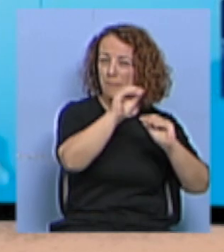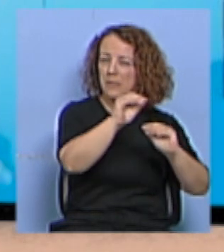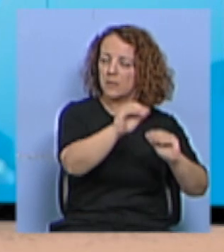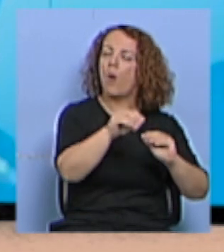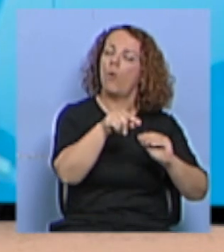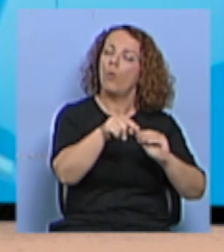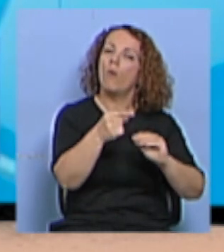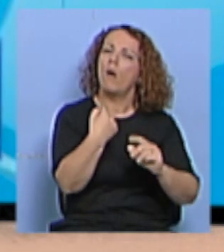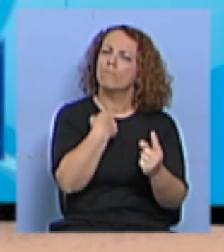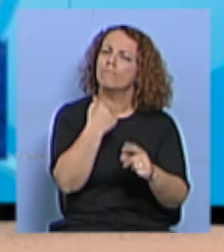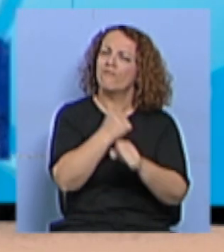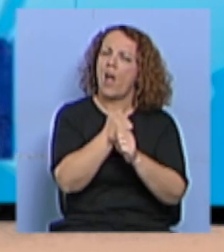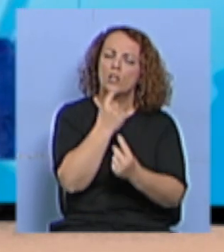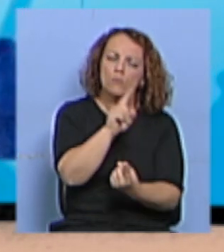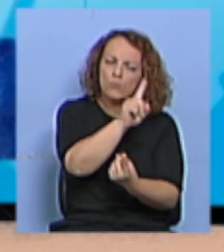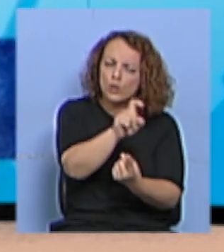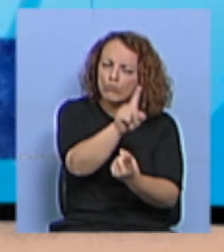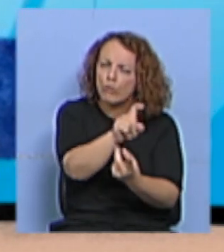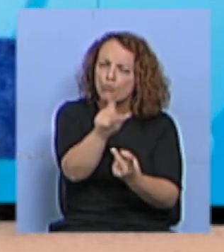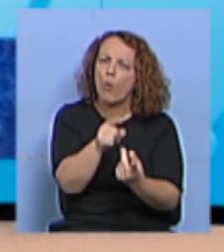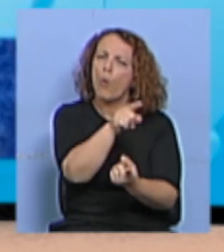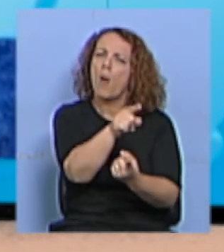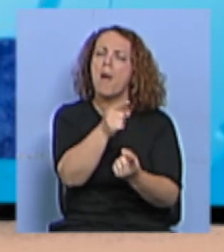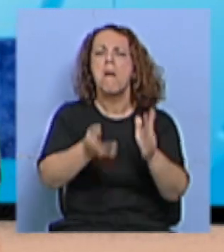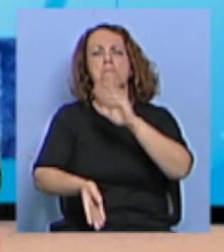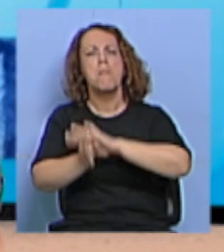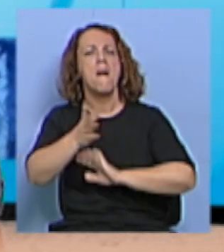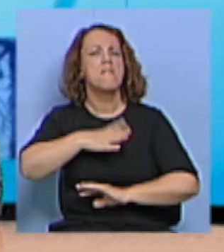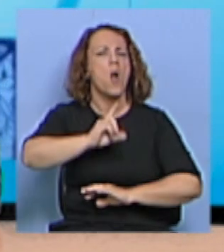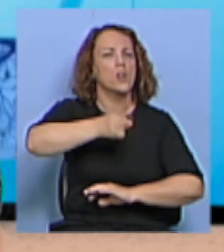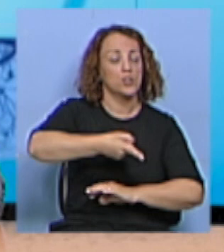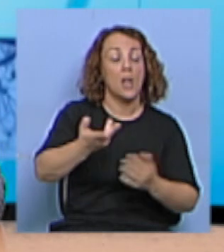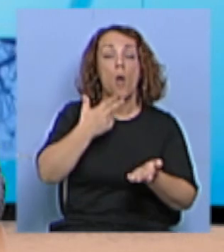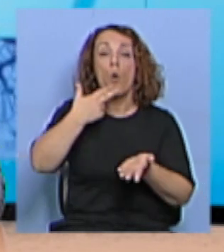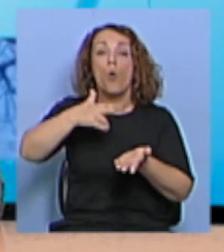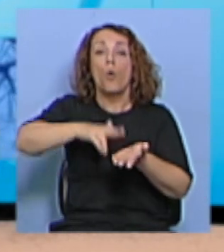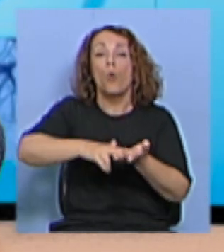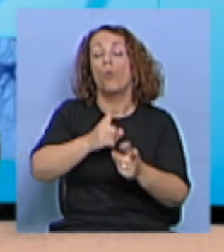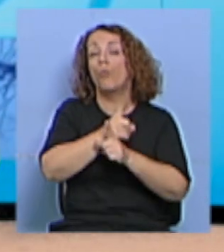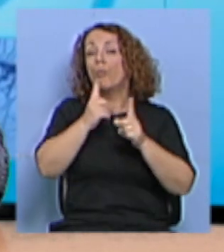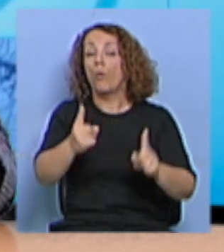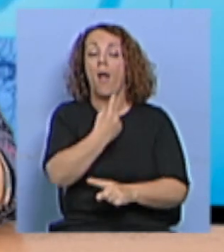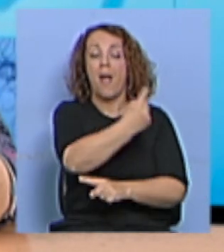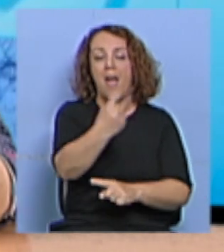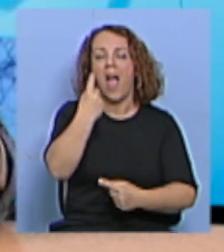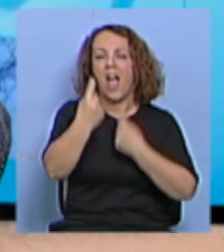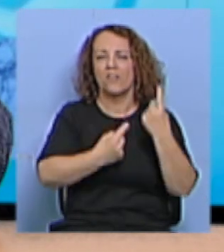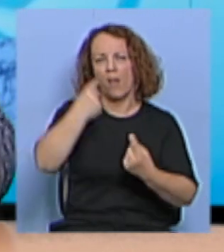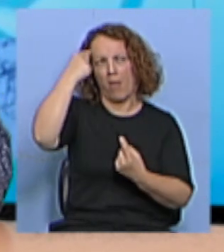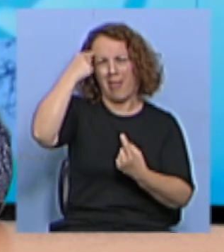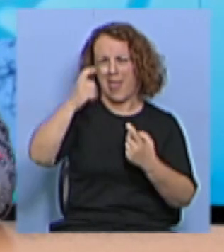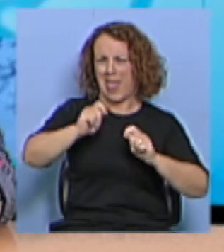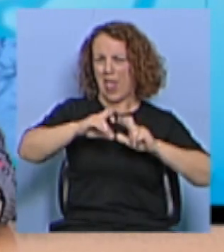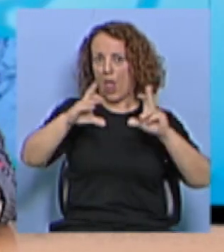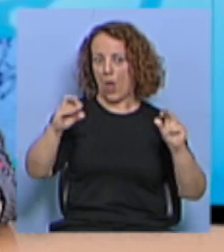própria pessoa do porquê que quer partir. Às vezes as motivações estão, entre aspas, erradas e são quase